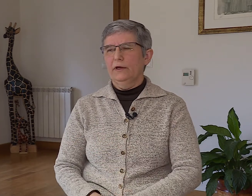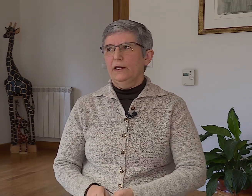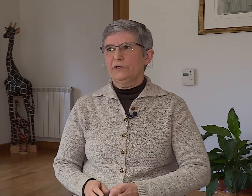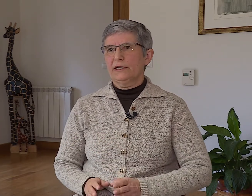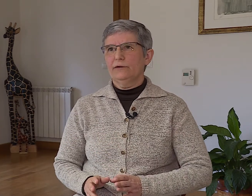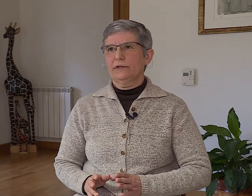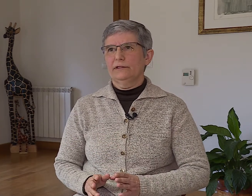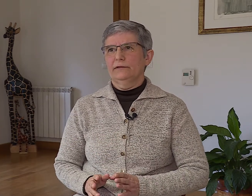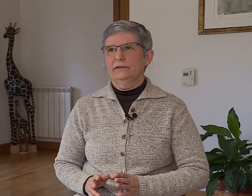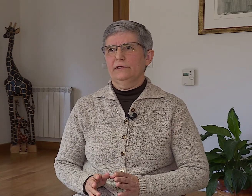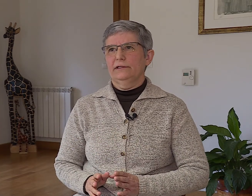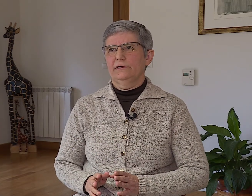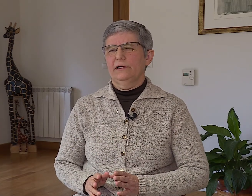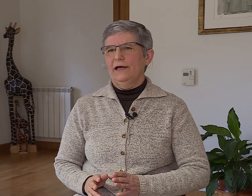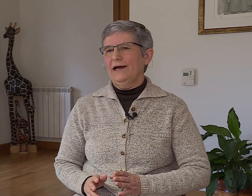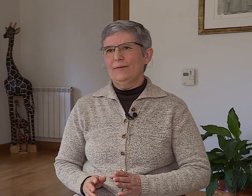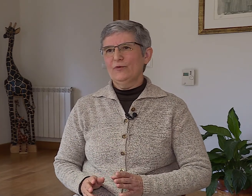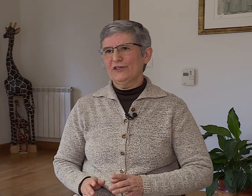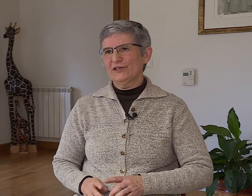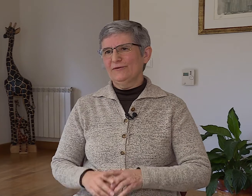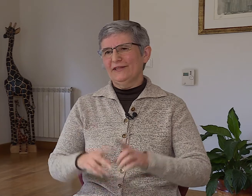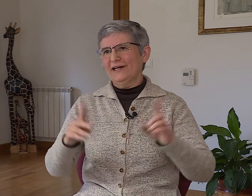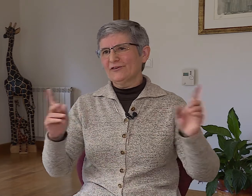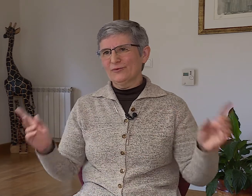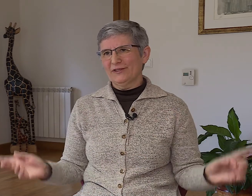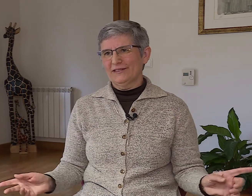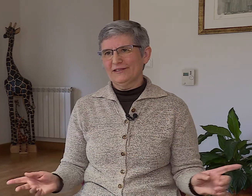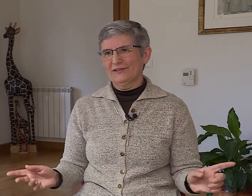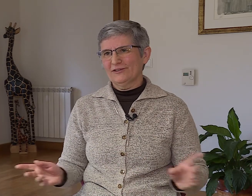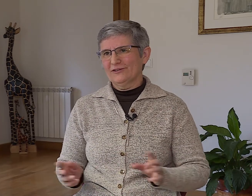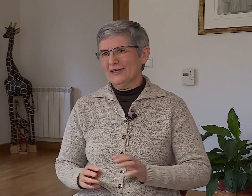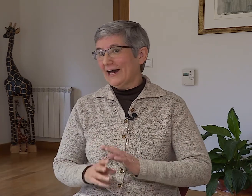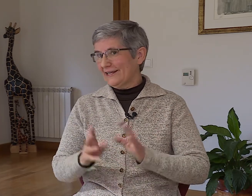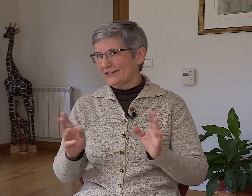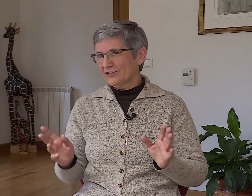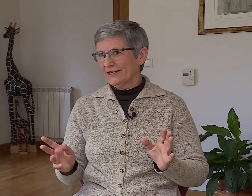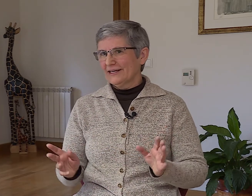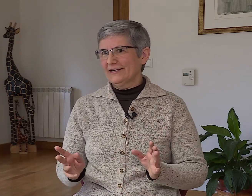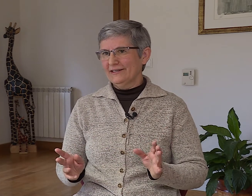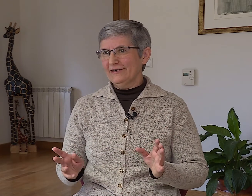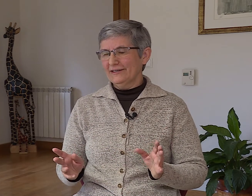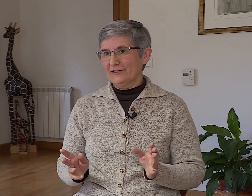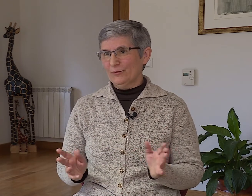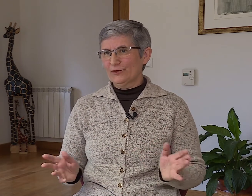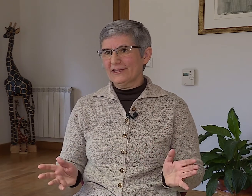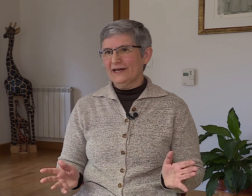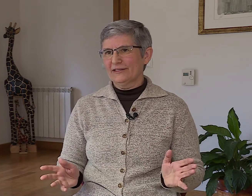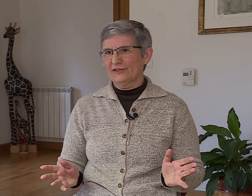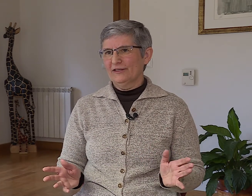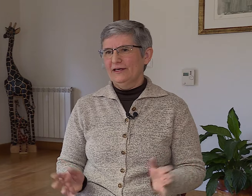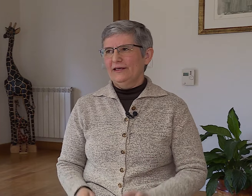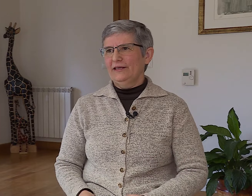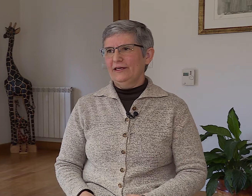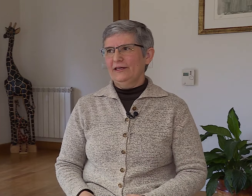missão. Mas claro que há muitas atividades, muitas áreas que estão por